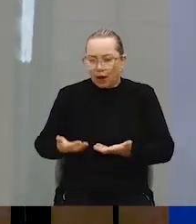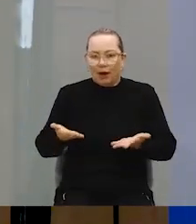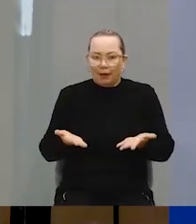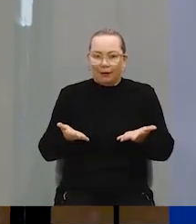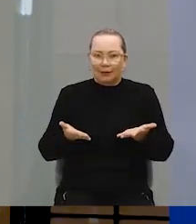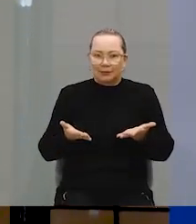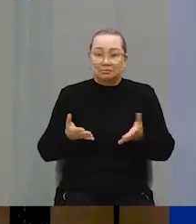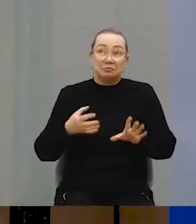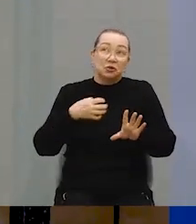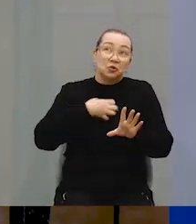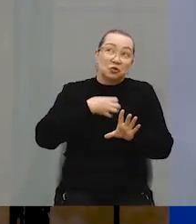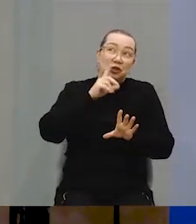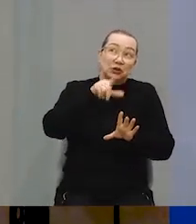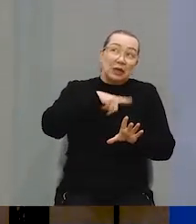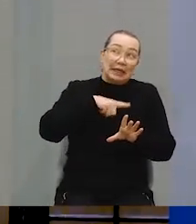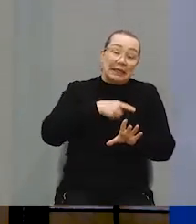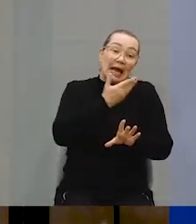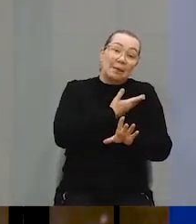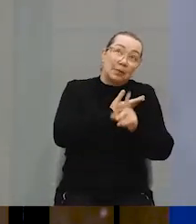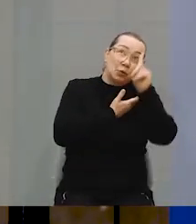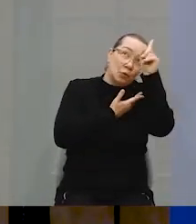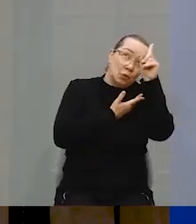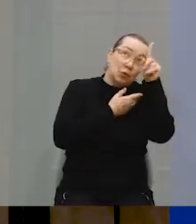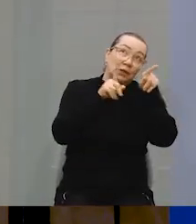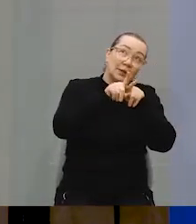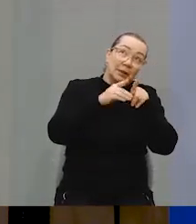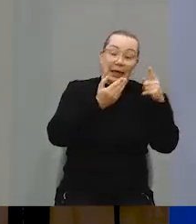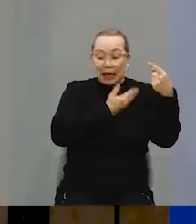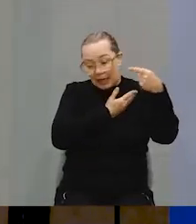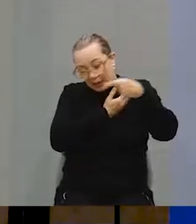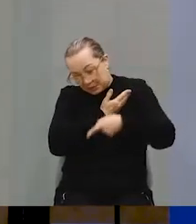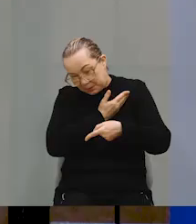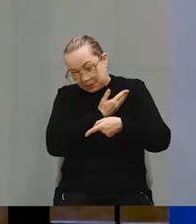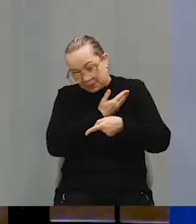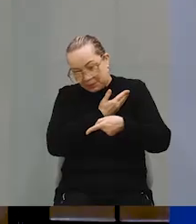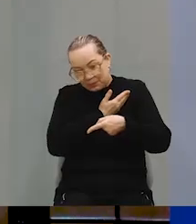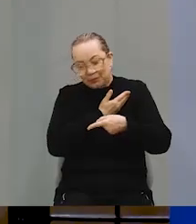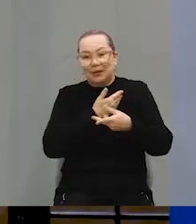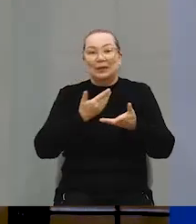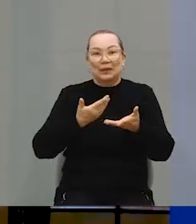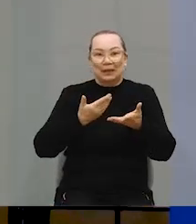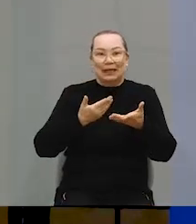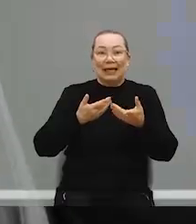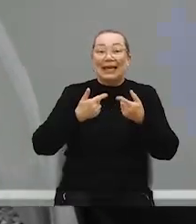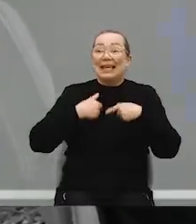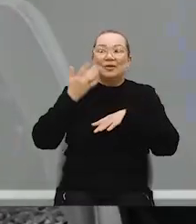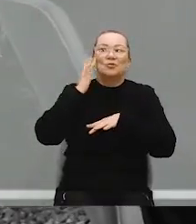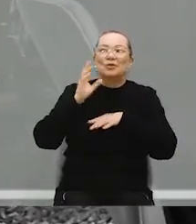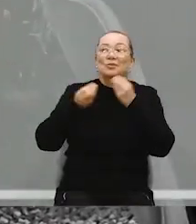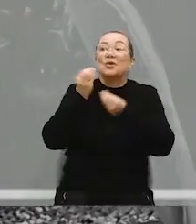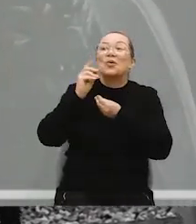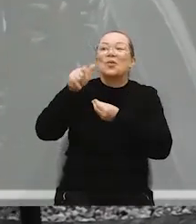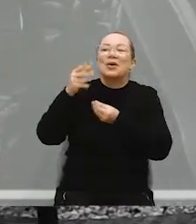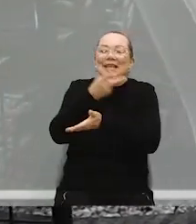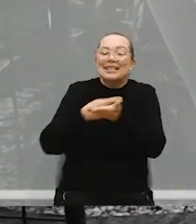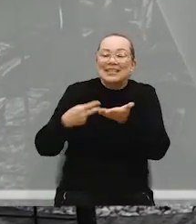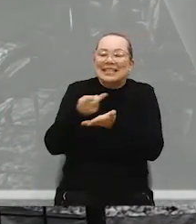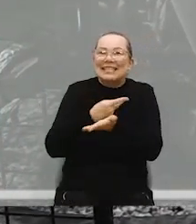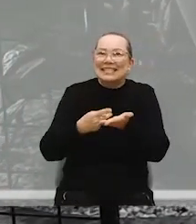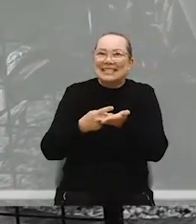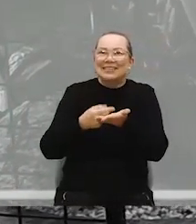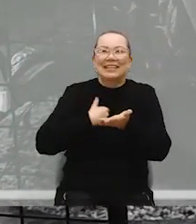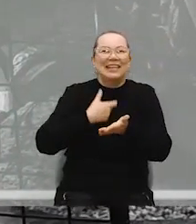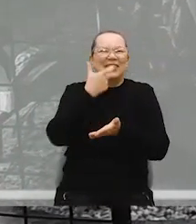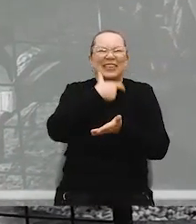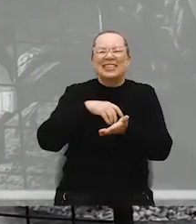O jeito é ter amigo nos dois lugares. Eu não tinha a menor ideia de como seria a ilustração. A Hernani fez, que eu achei uma coisa